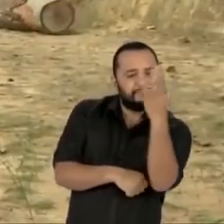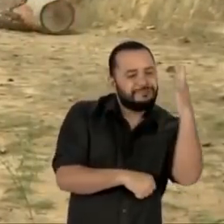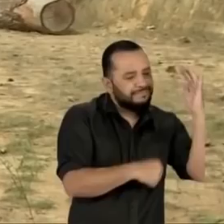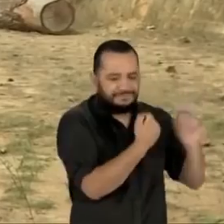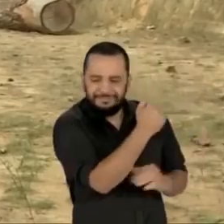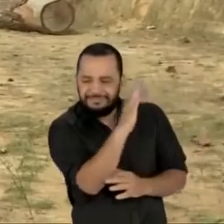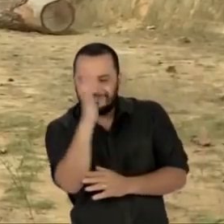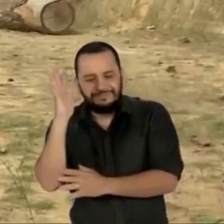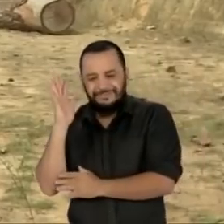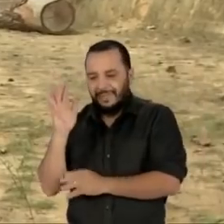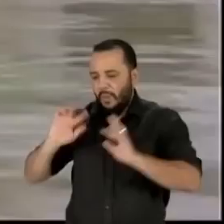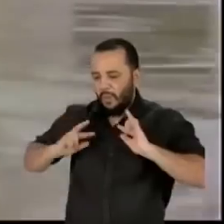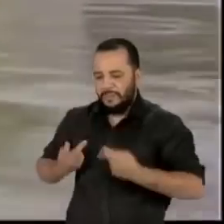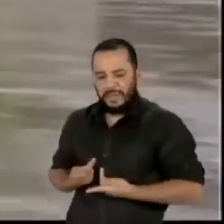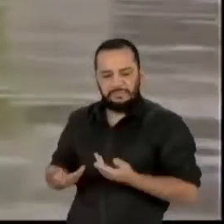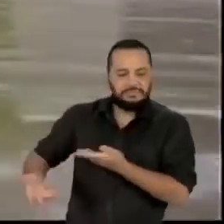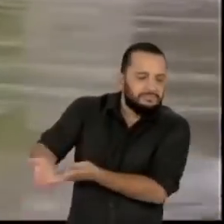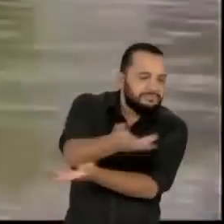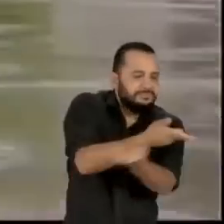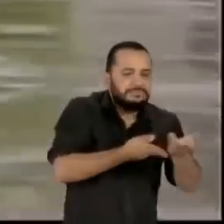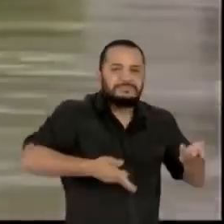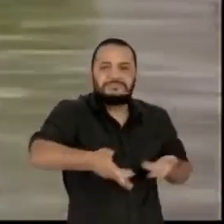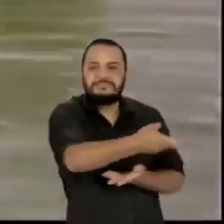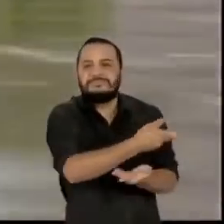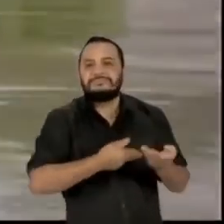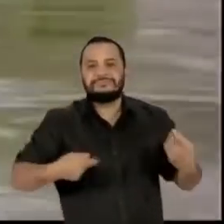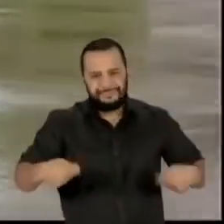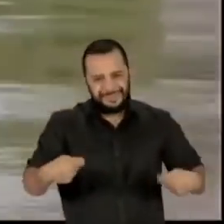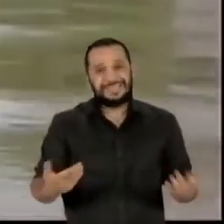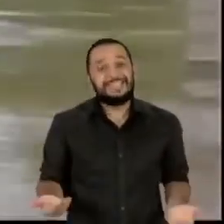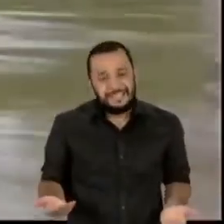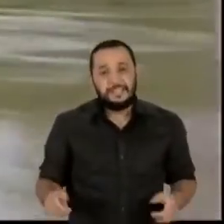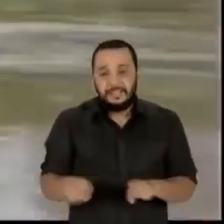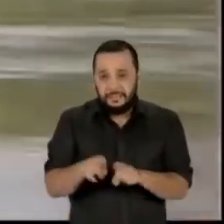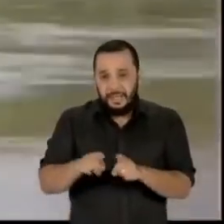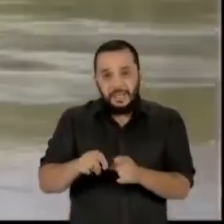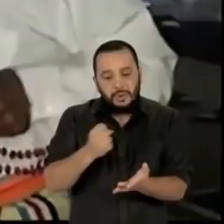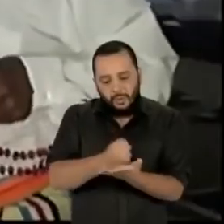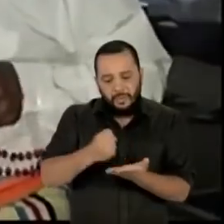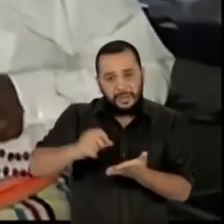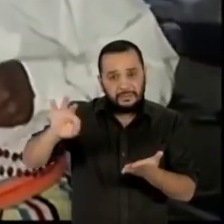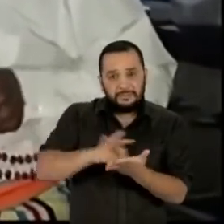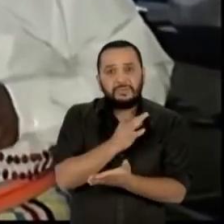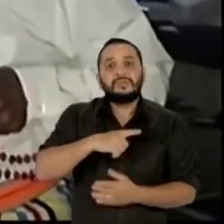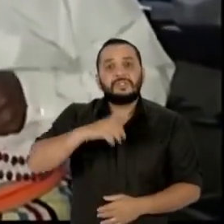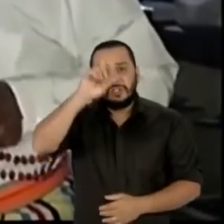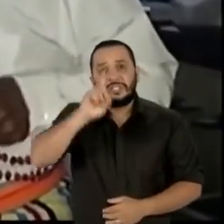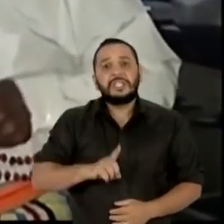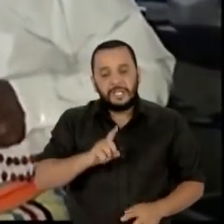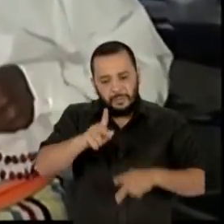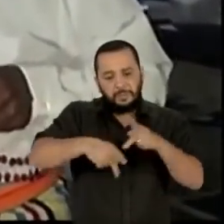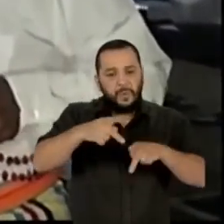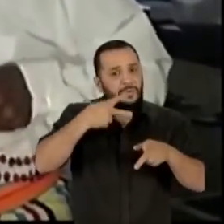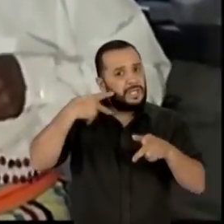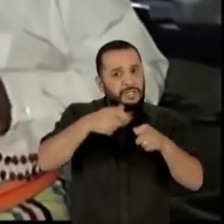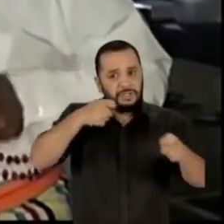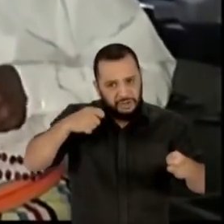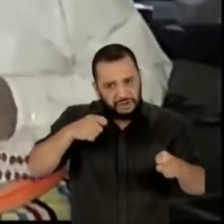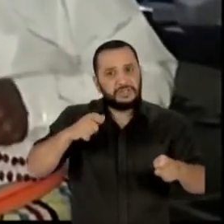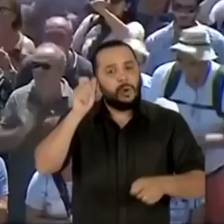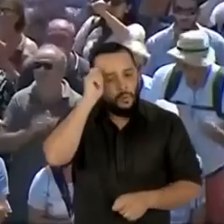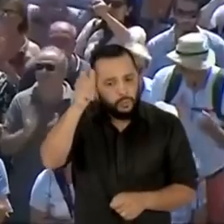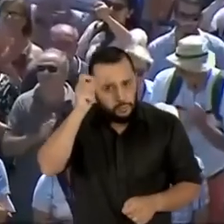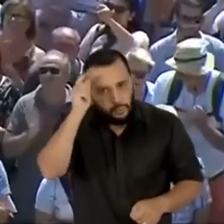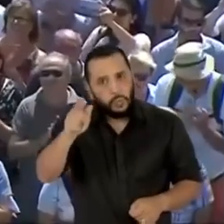em harmonia o ser humano ea natureza um dos pontos defendidos no documento é o direito dos povos nativos de manter em suas terras e protegerem